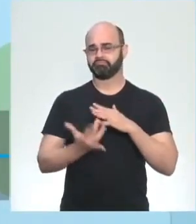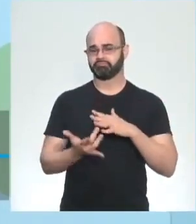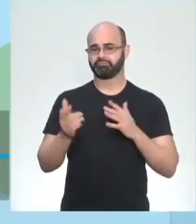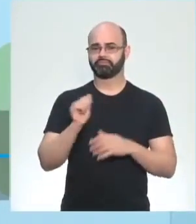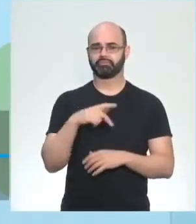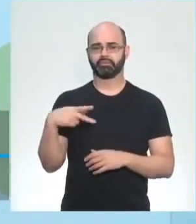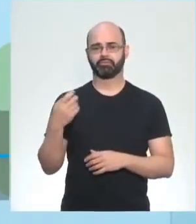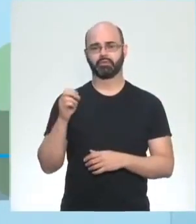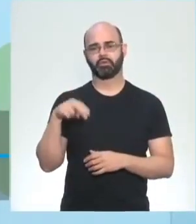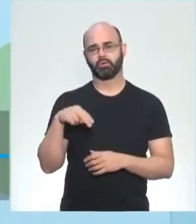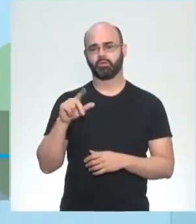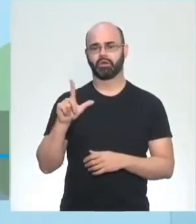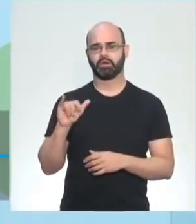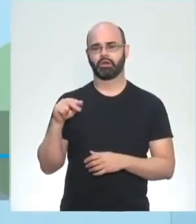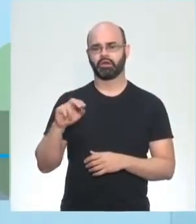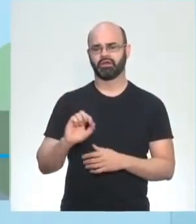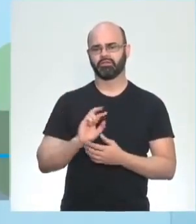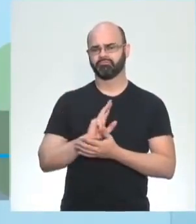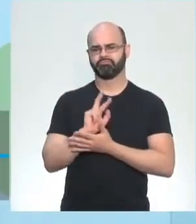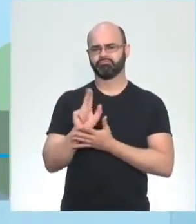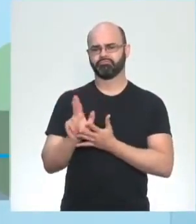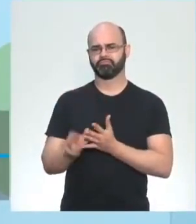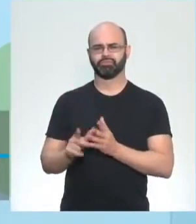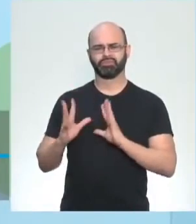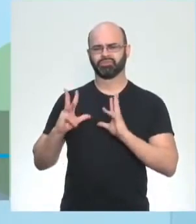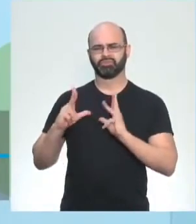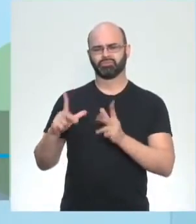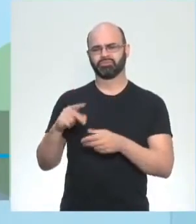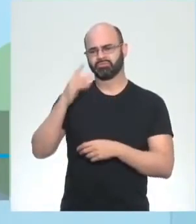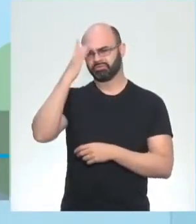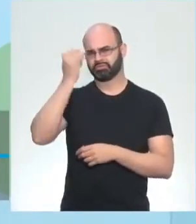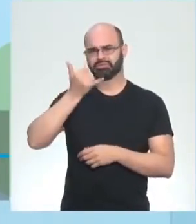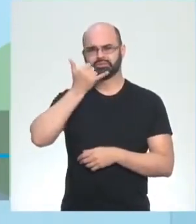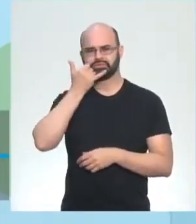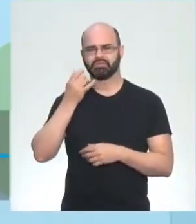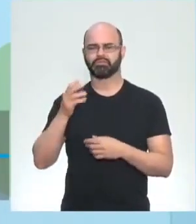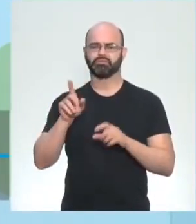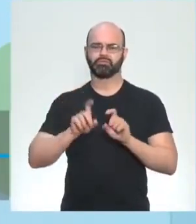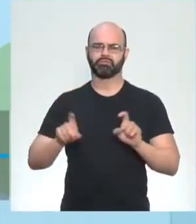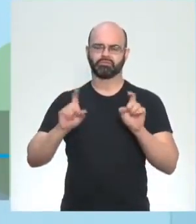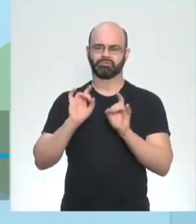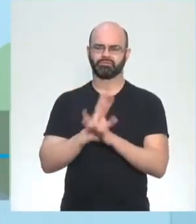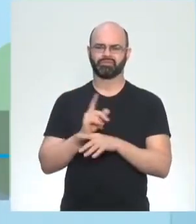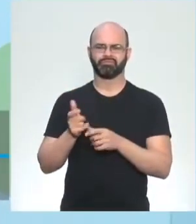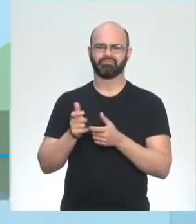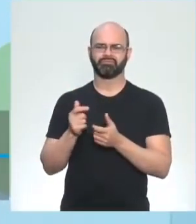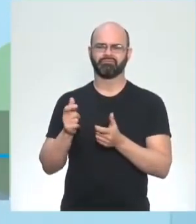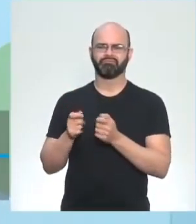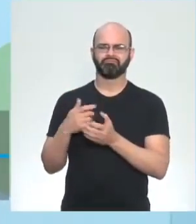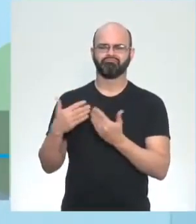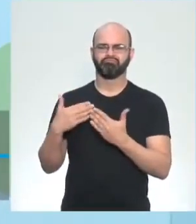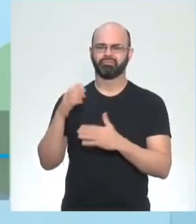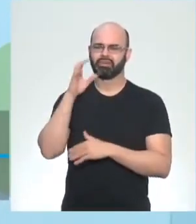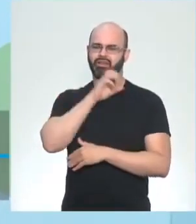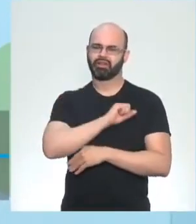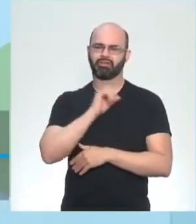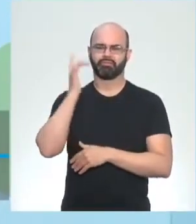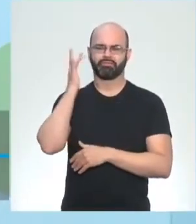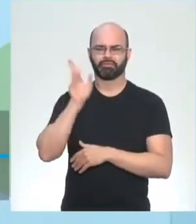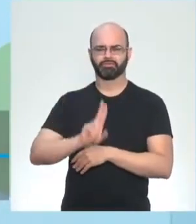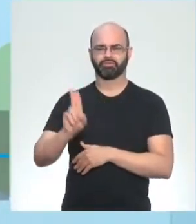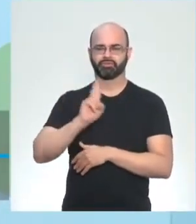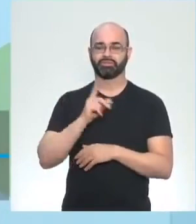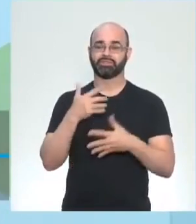aplicativos online, pois quase todos já têm celular ou computador e é mais simples de usar. Tem um professor que aqui está saudoso,